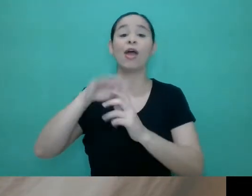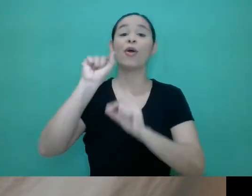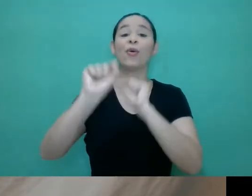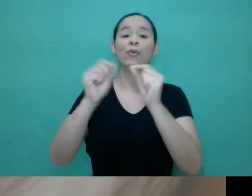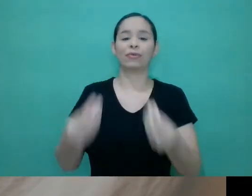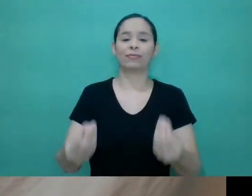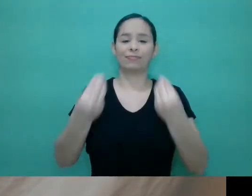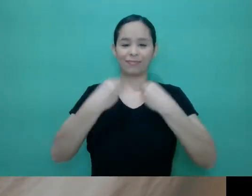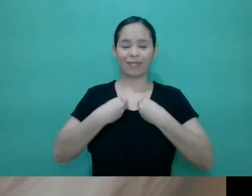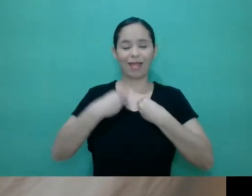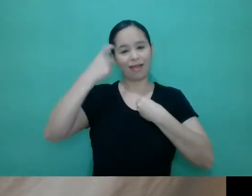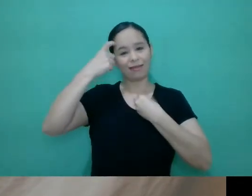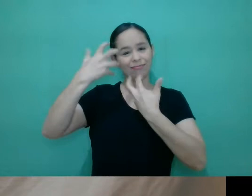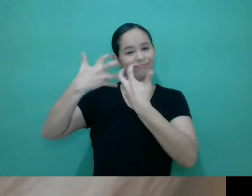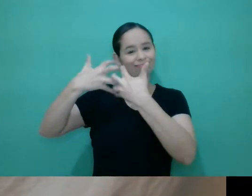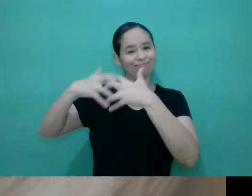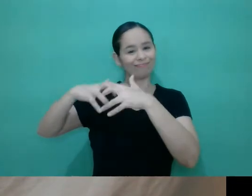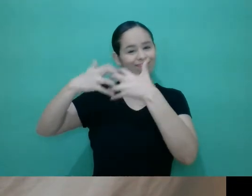causar reflexão.